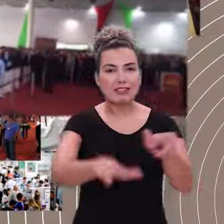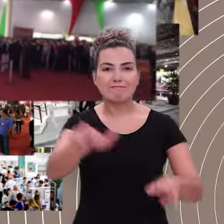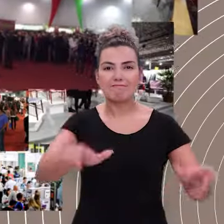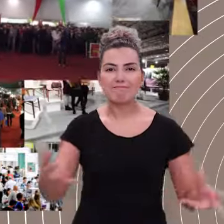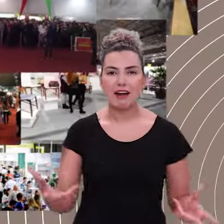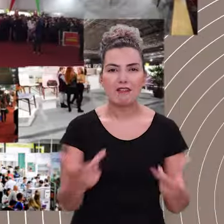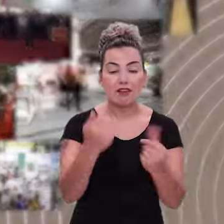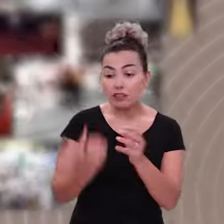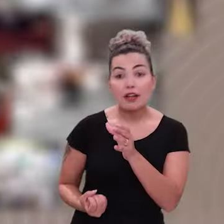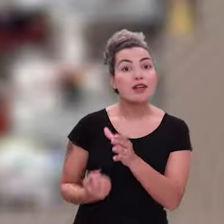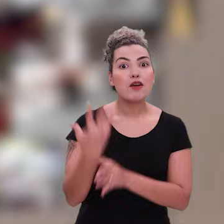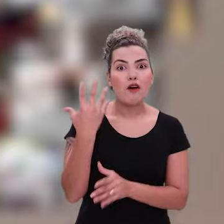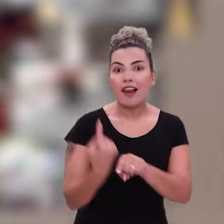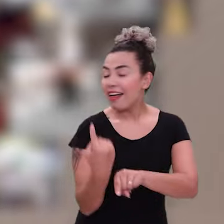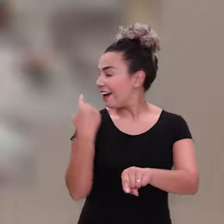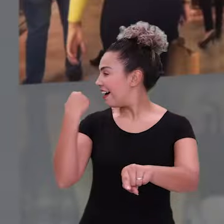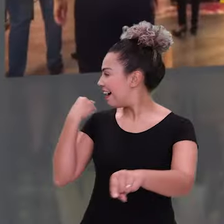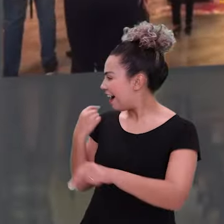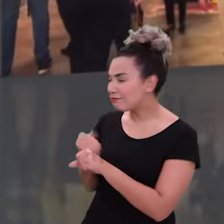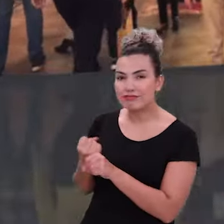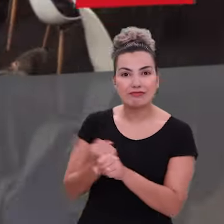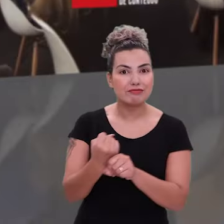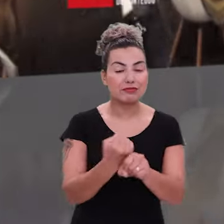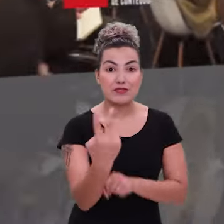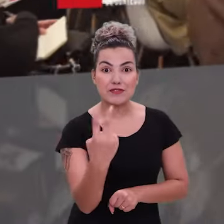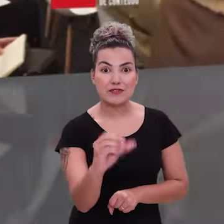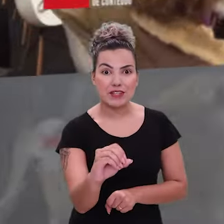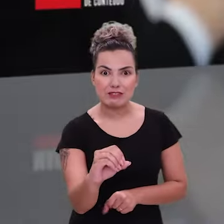pessoas. E a nossa começou 20 anos atrás.